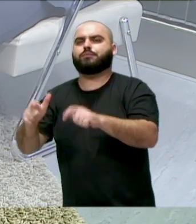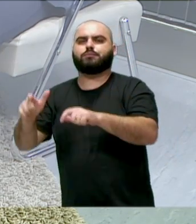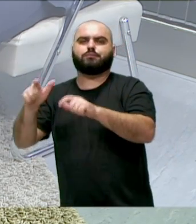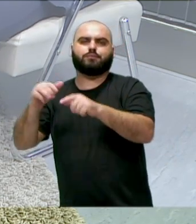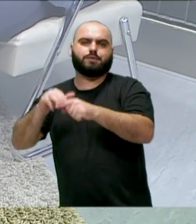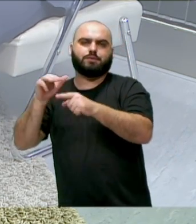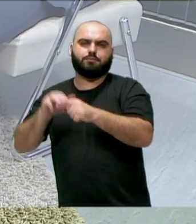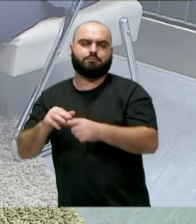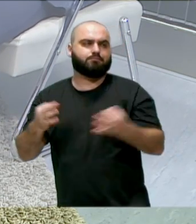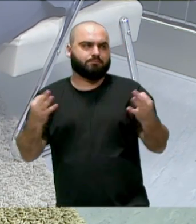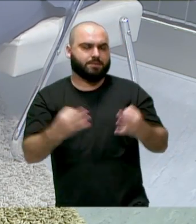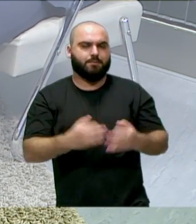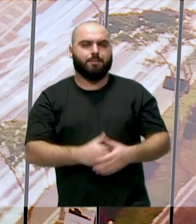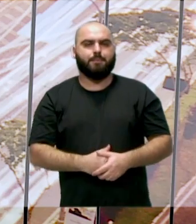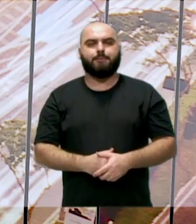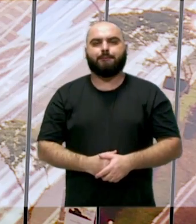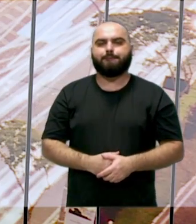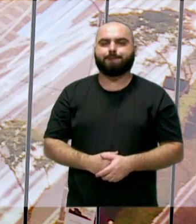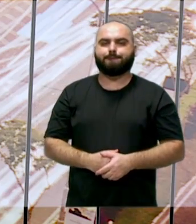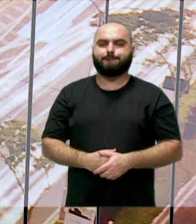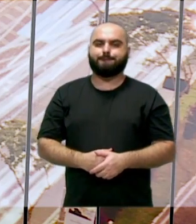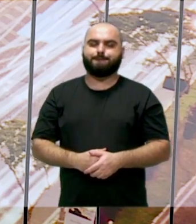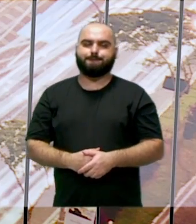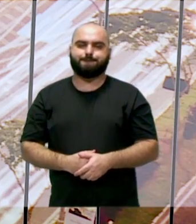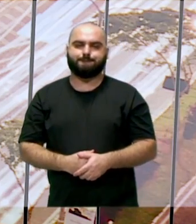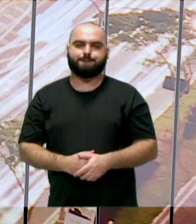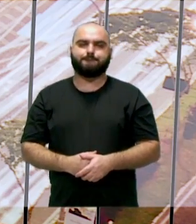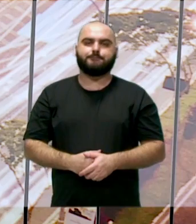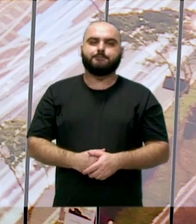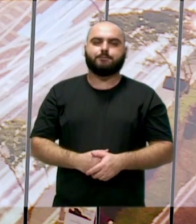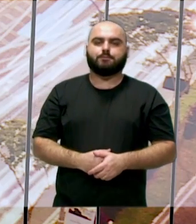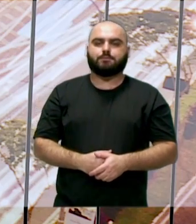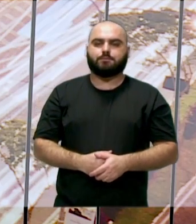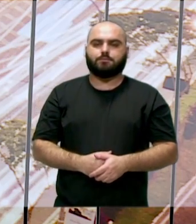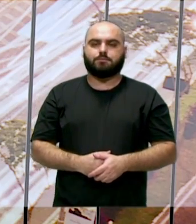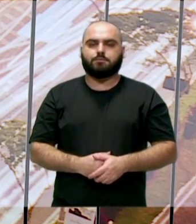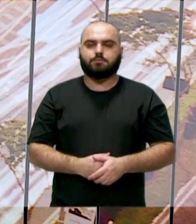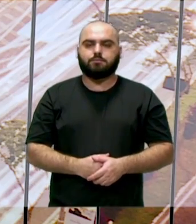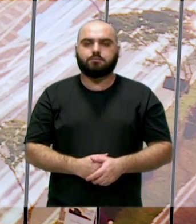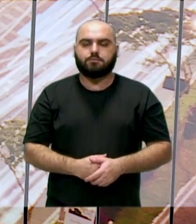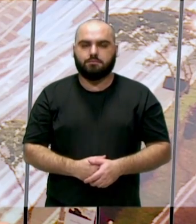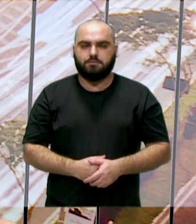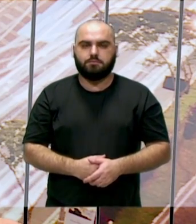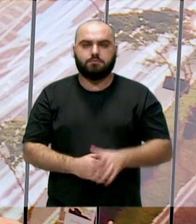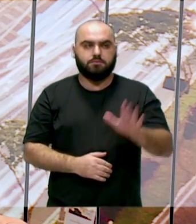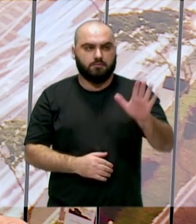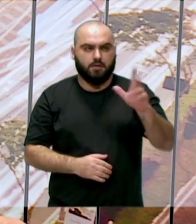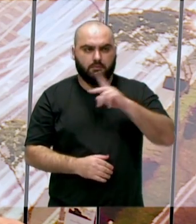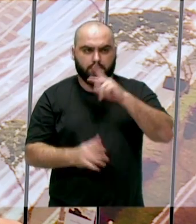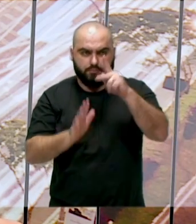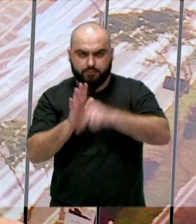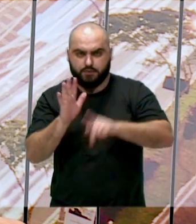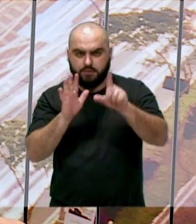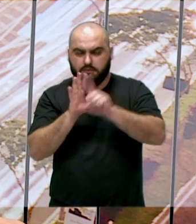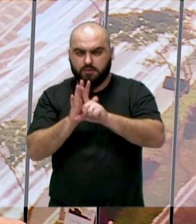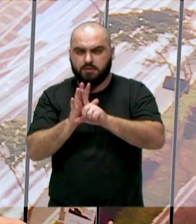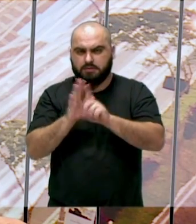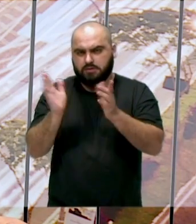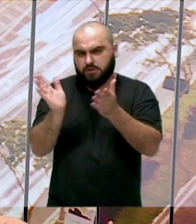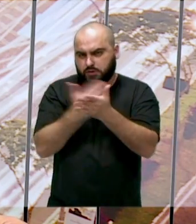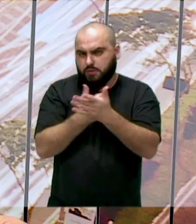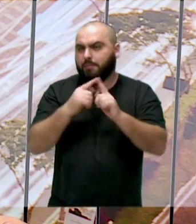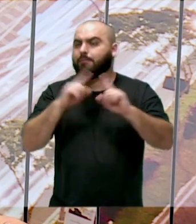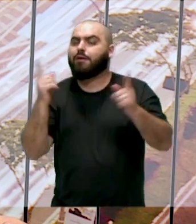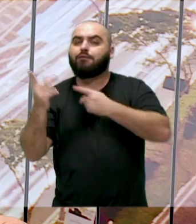município. Perfeito. Né? Vereador, o senhor também teve um projeto de lei que foi até retirado, mas que fala de um assunto que é